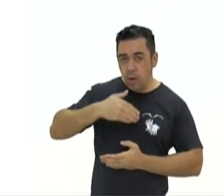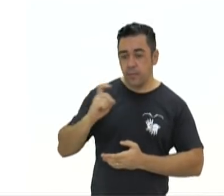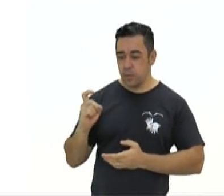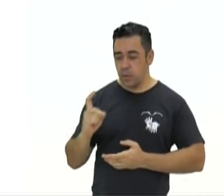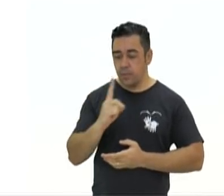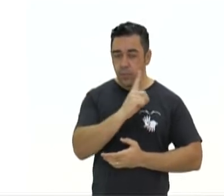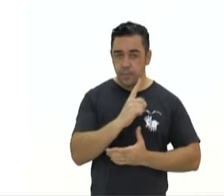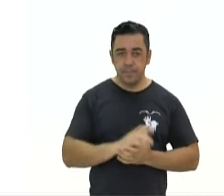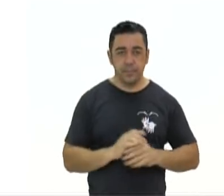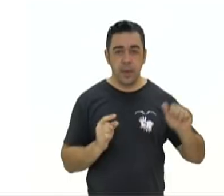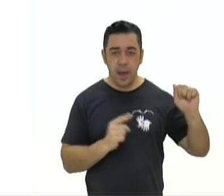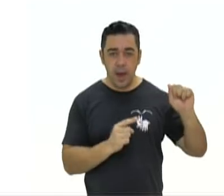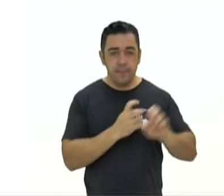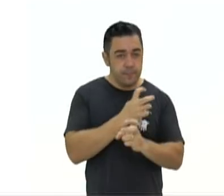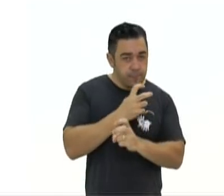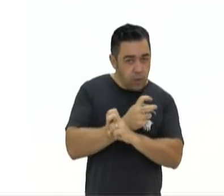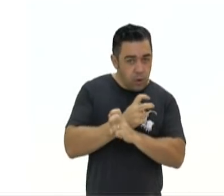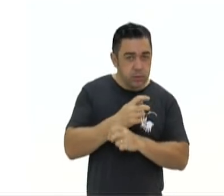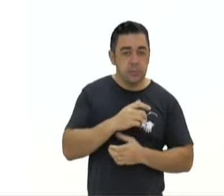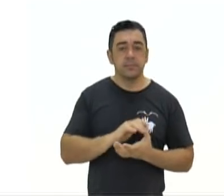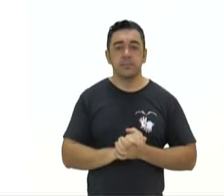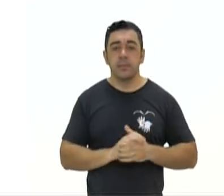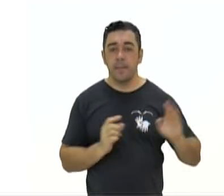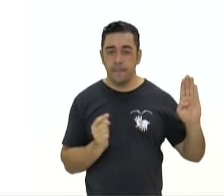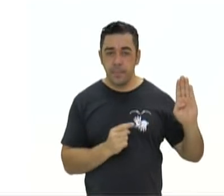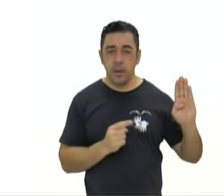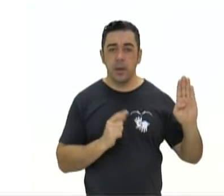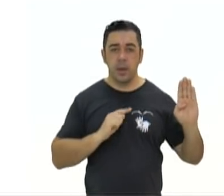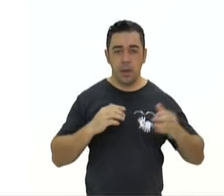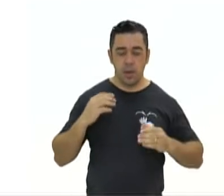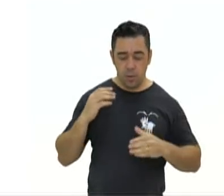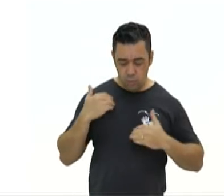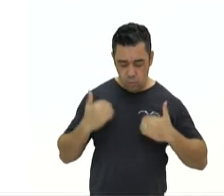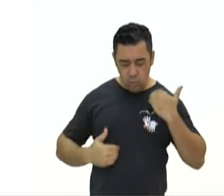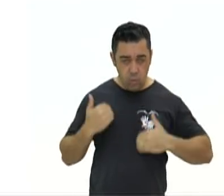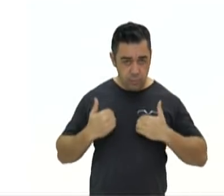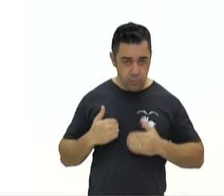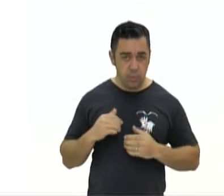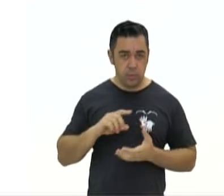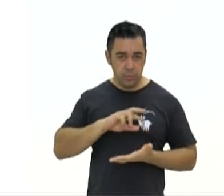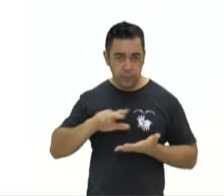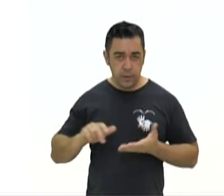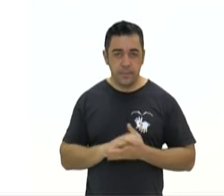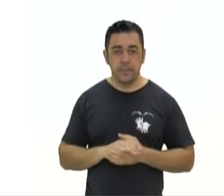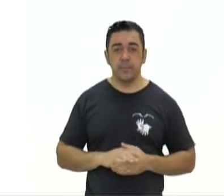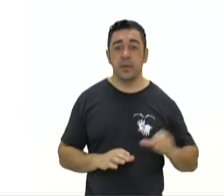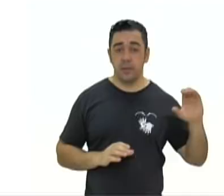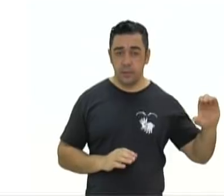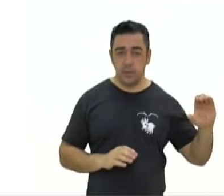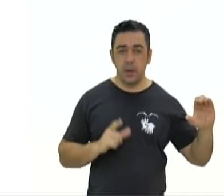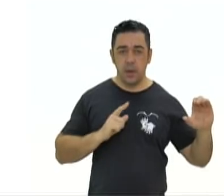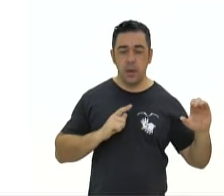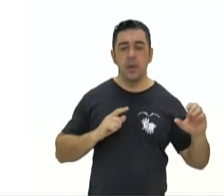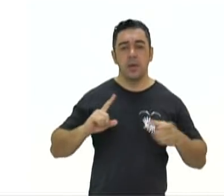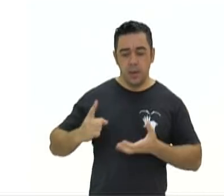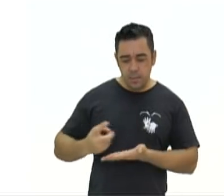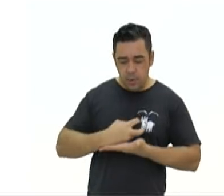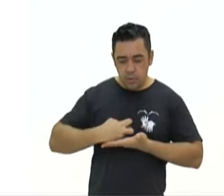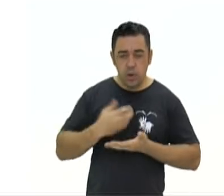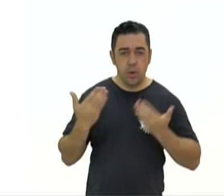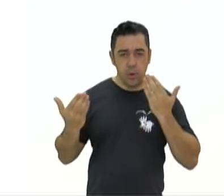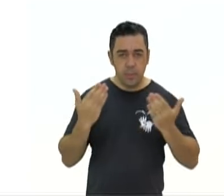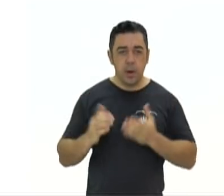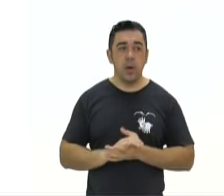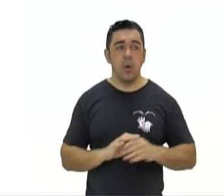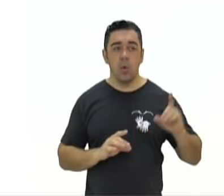evolutiva. Letra A, fósseis. Letra B, morfologia corporal. Letra C, embriologia comparada ou letra D,